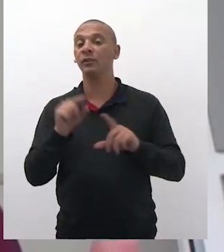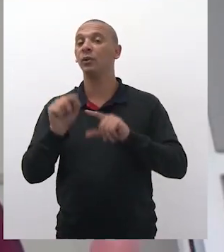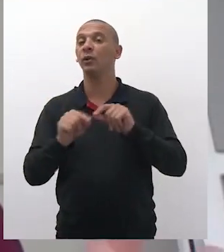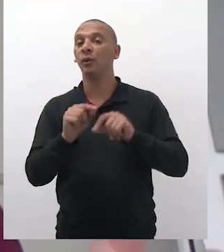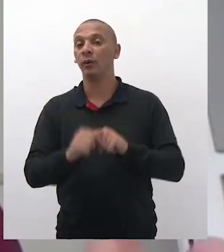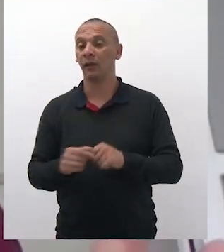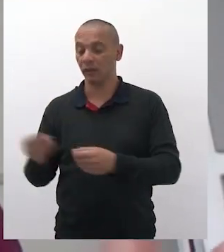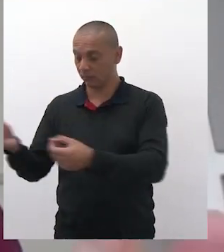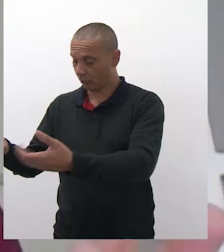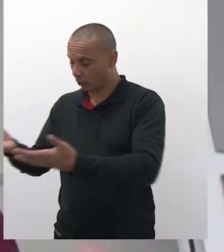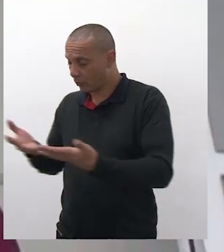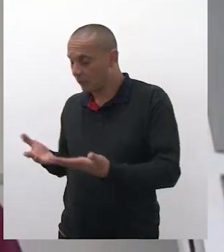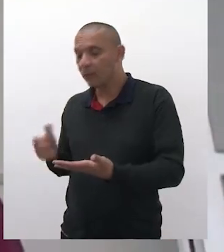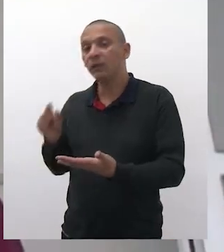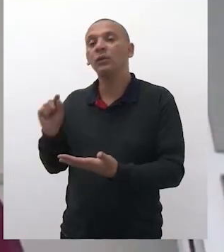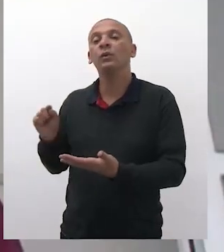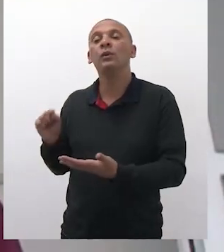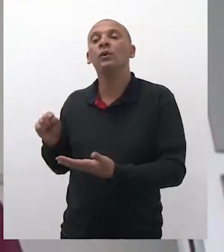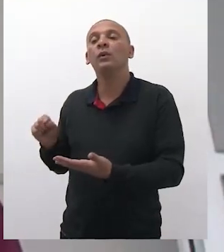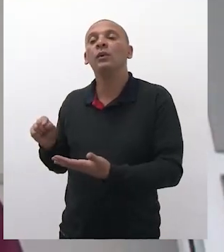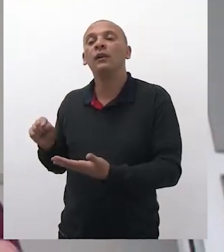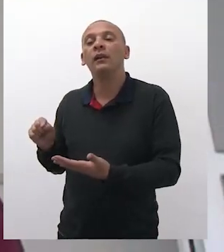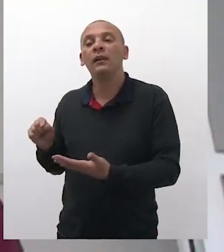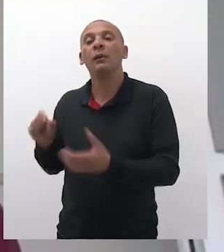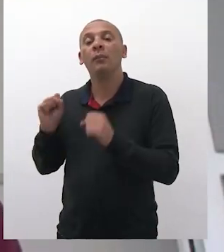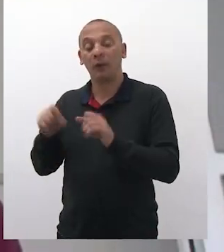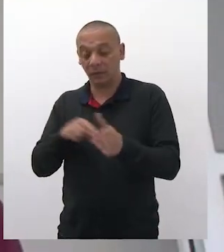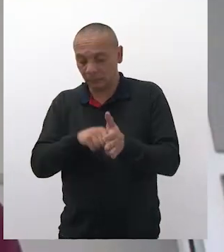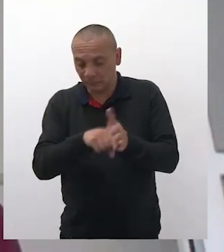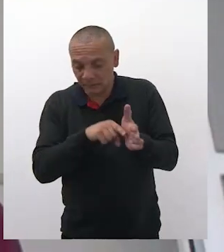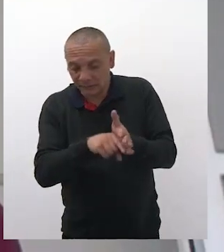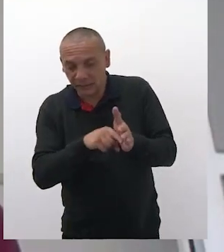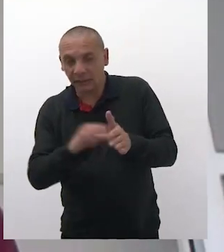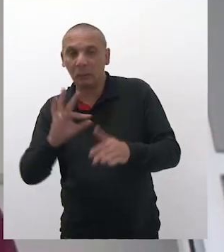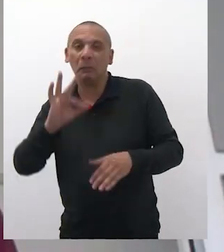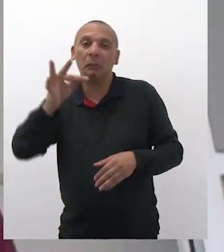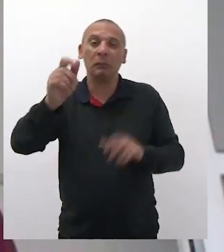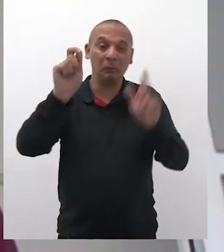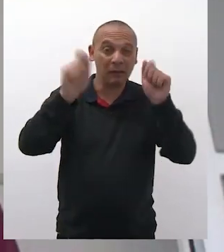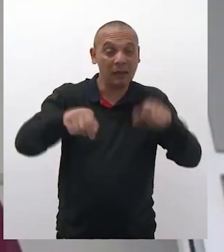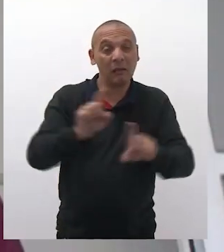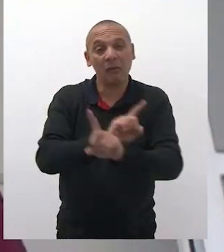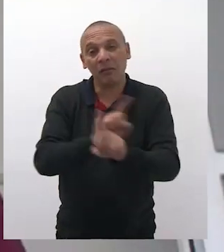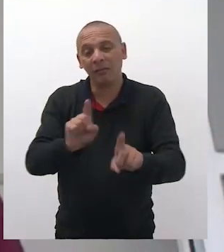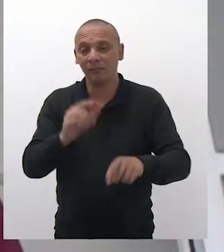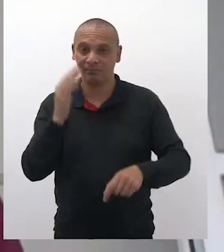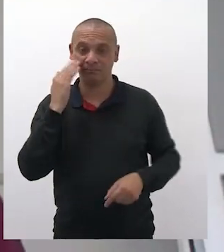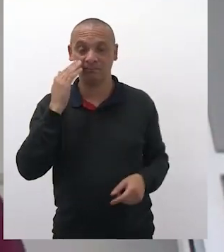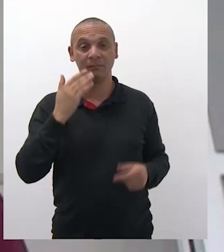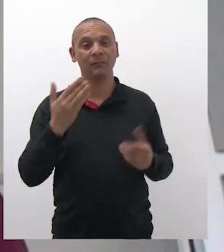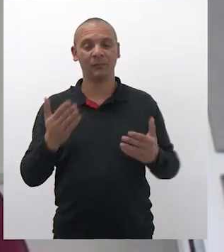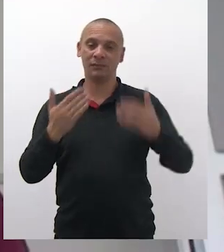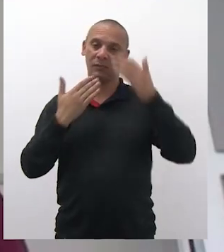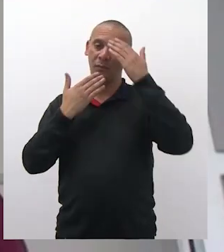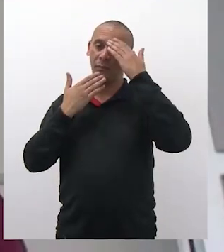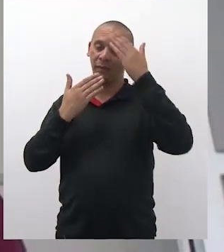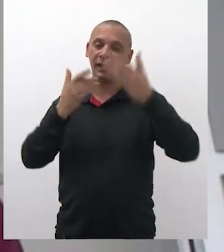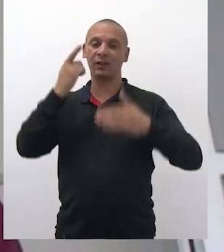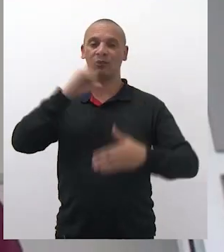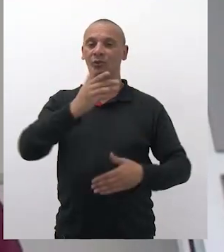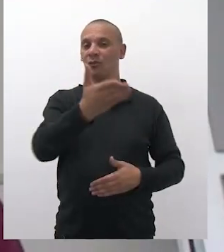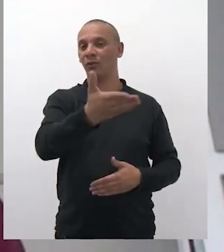da doação para pesquisas, para futuras pesquisas. Bom, agradeço